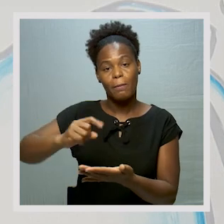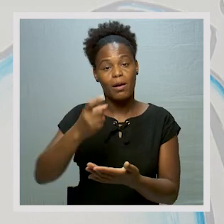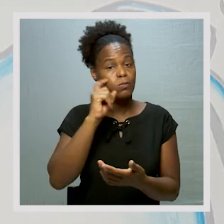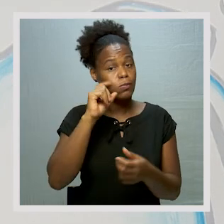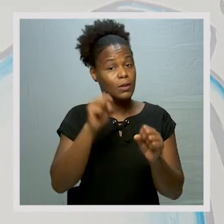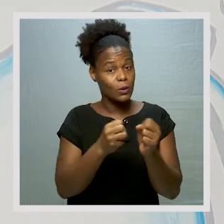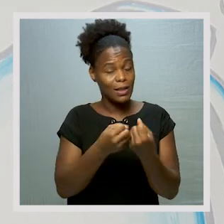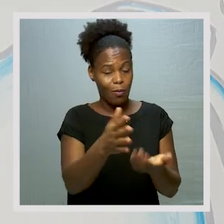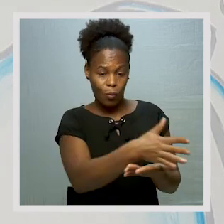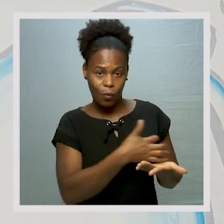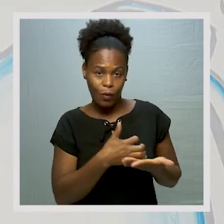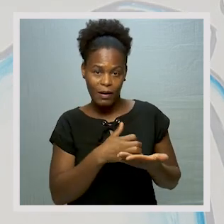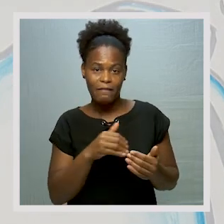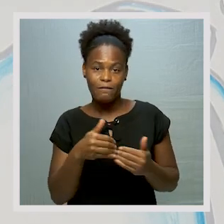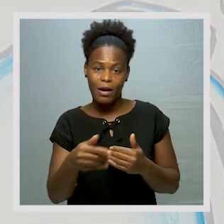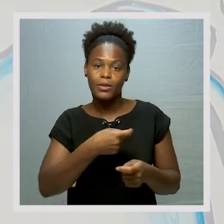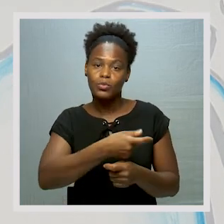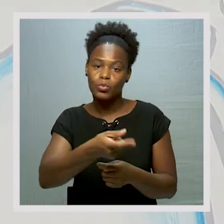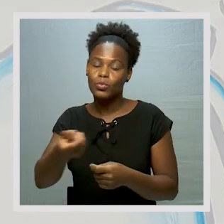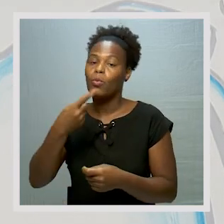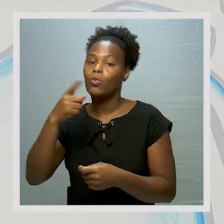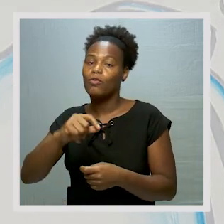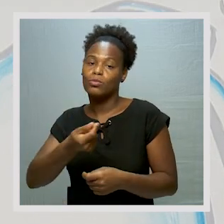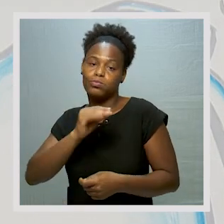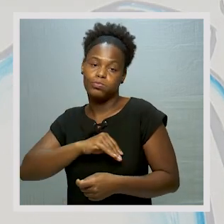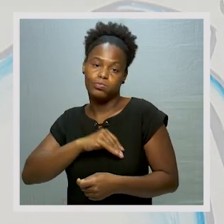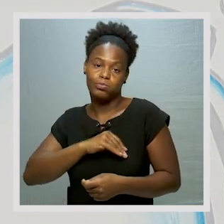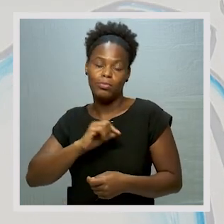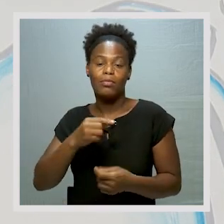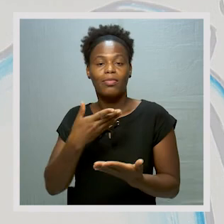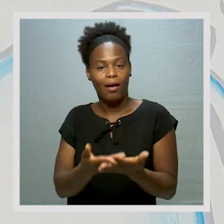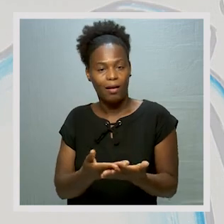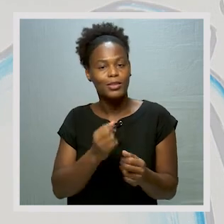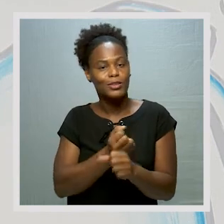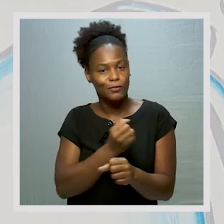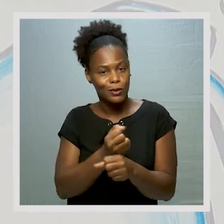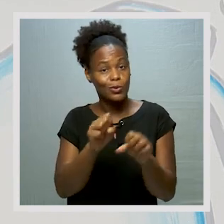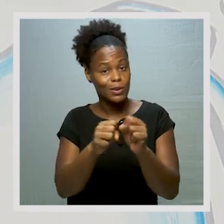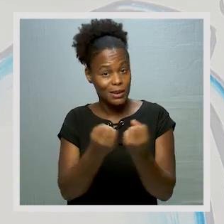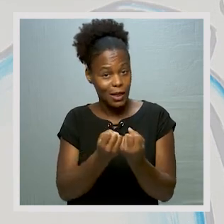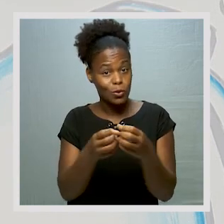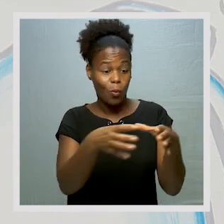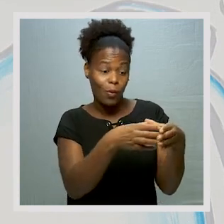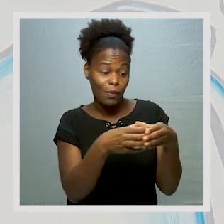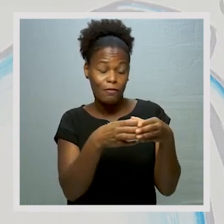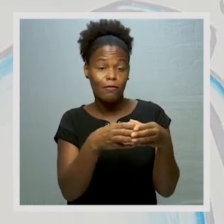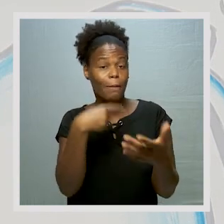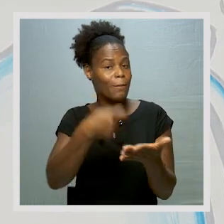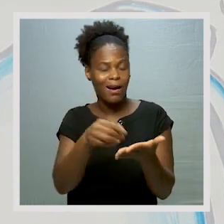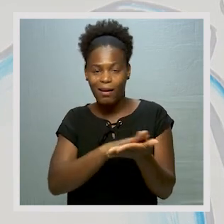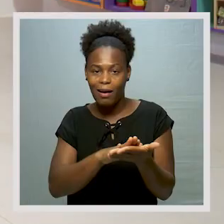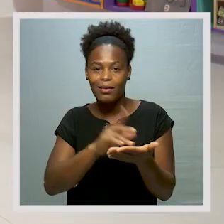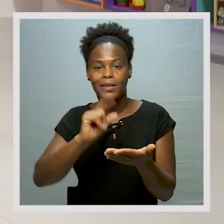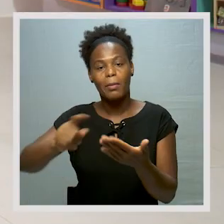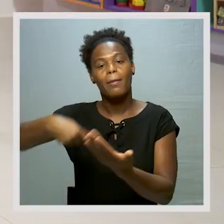para a segurança social, vai redistribuir o rendimento prestando serviços sociais coletivos